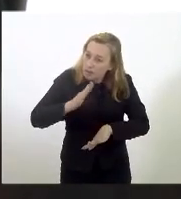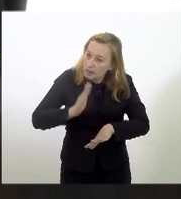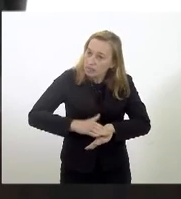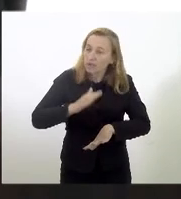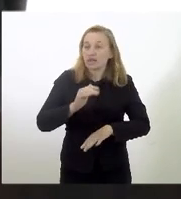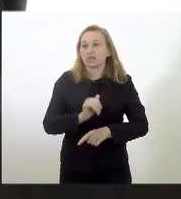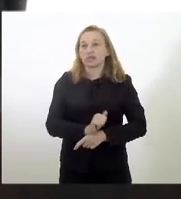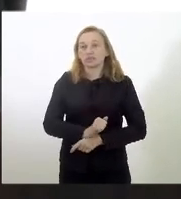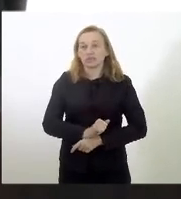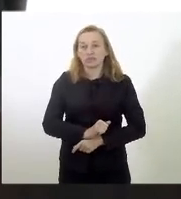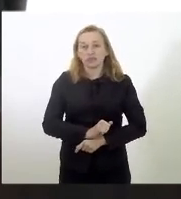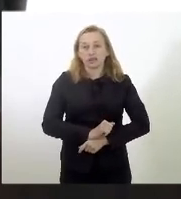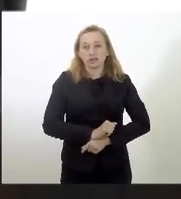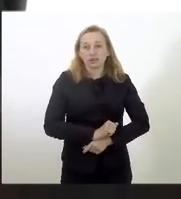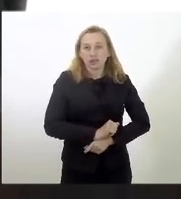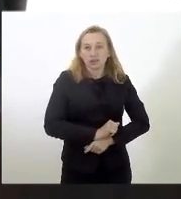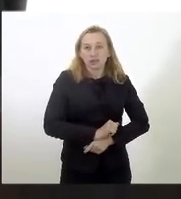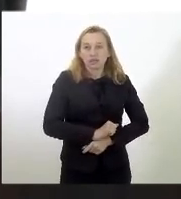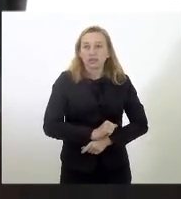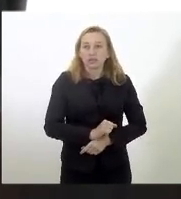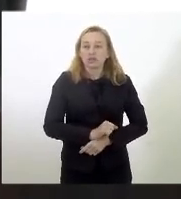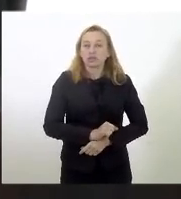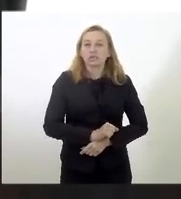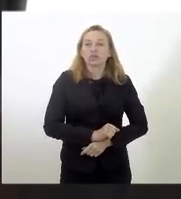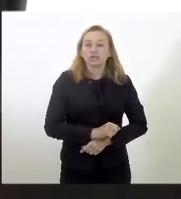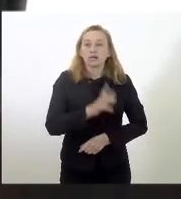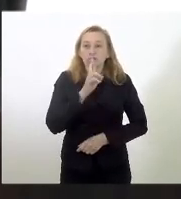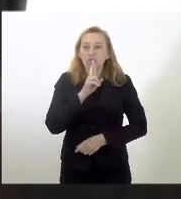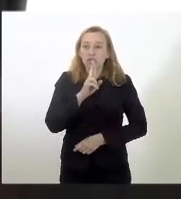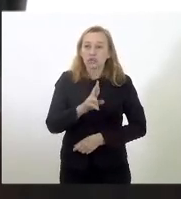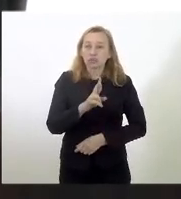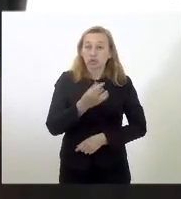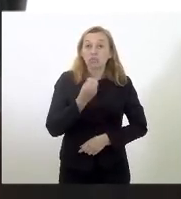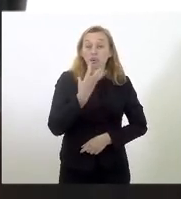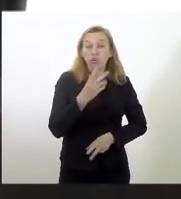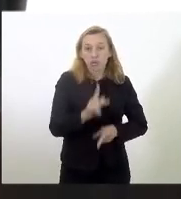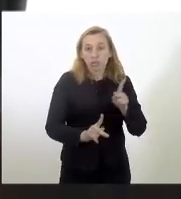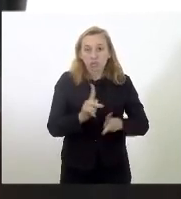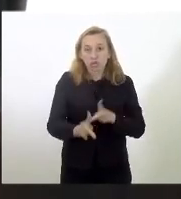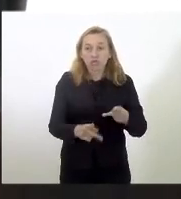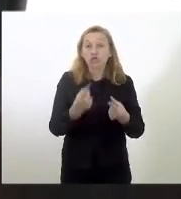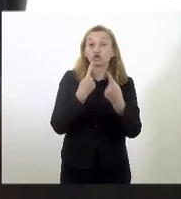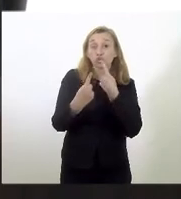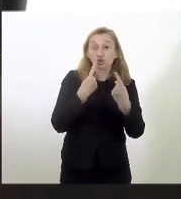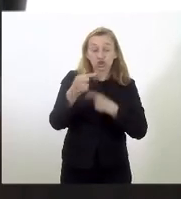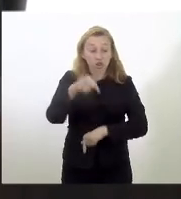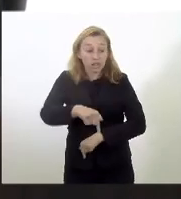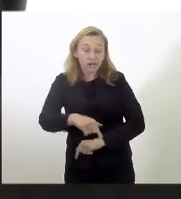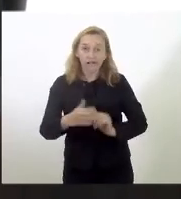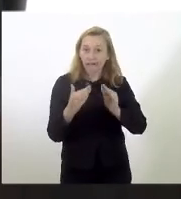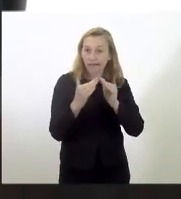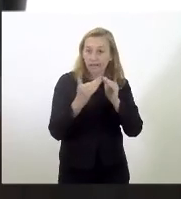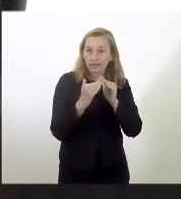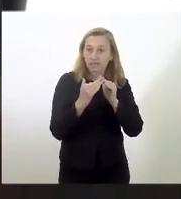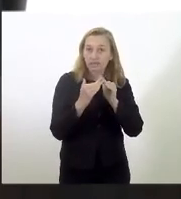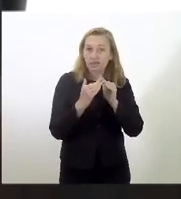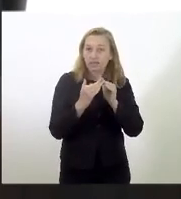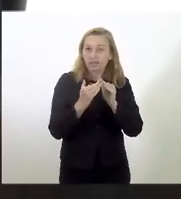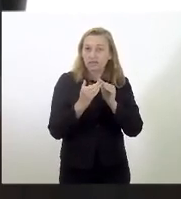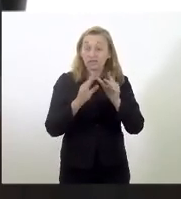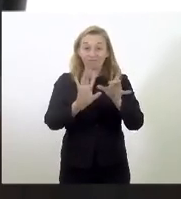vez produzindo resultados para a população, e discutindo, e aqui é a casa